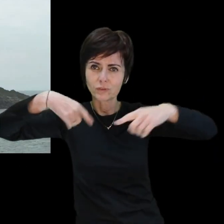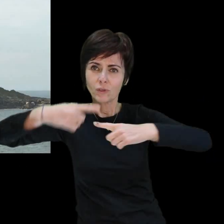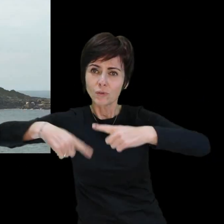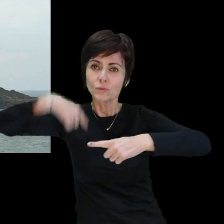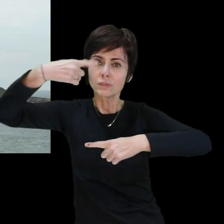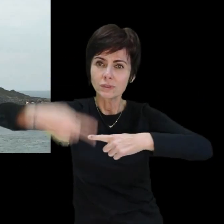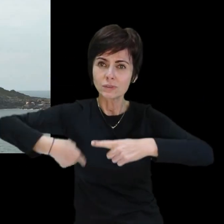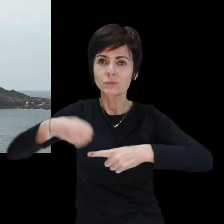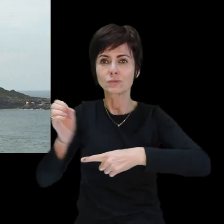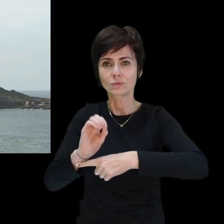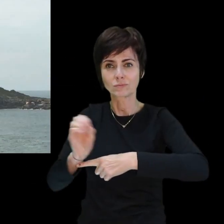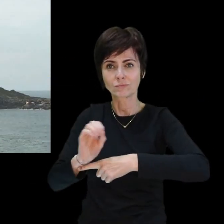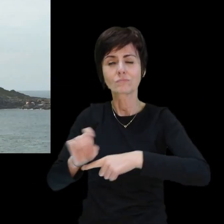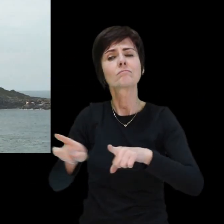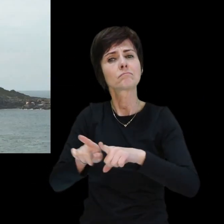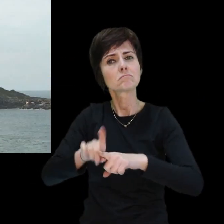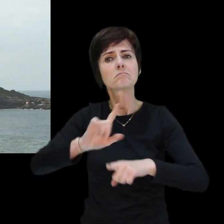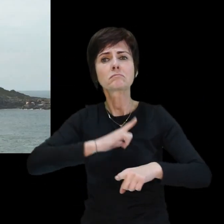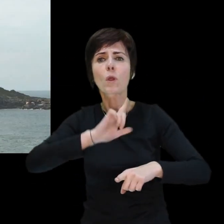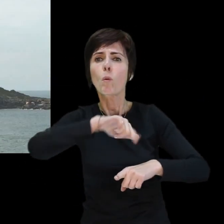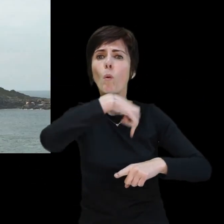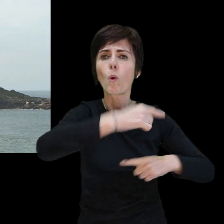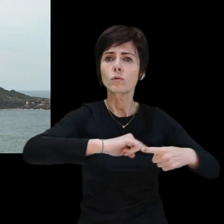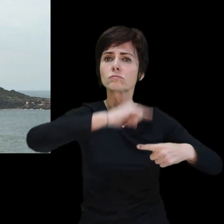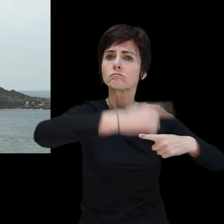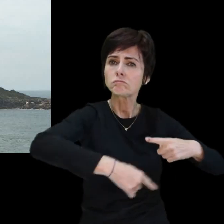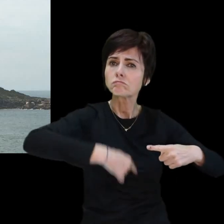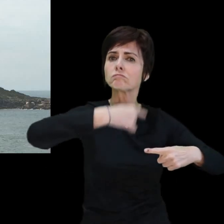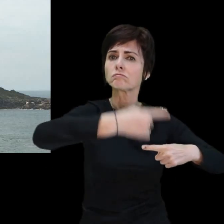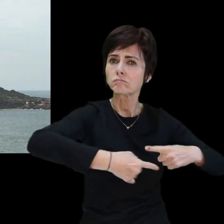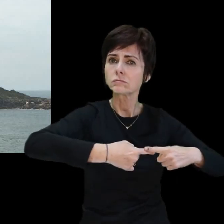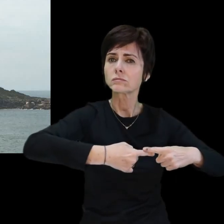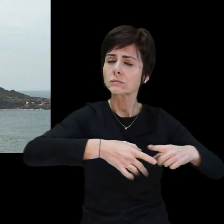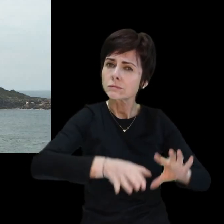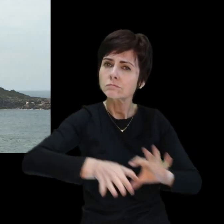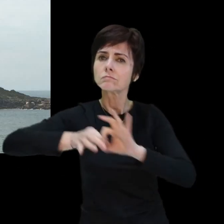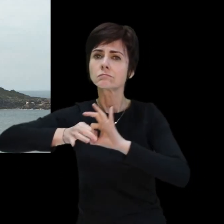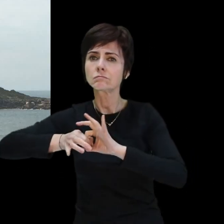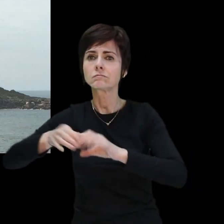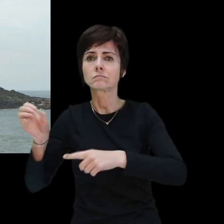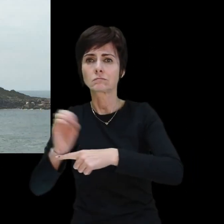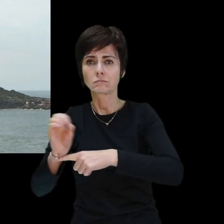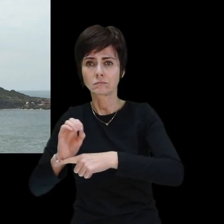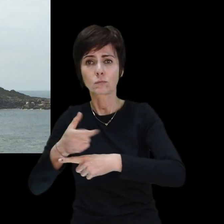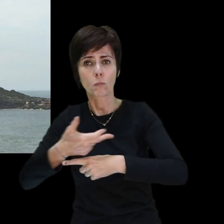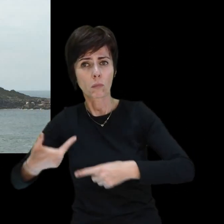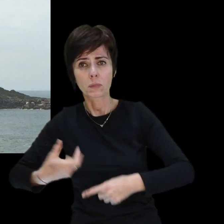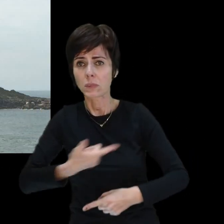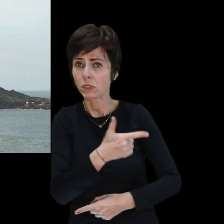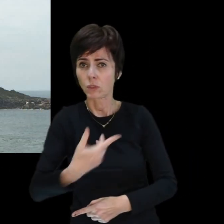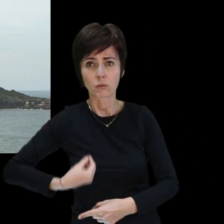chuva. Então o ciclo do oxigênio também está envolvido em outros ciclos, que são os ciclos